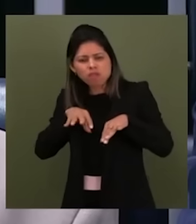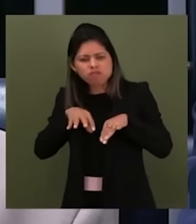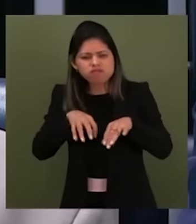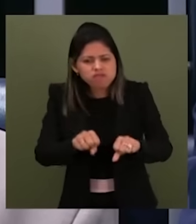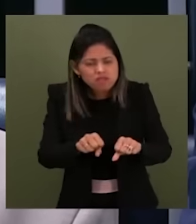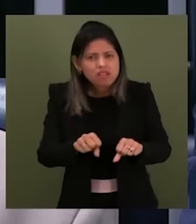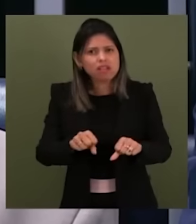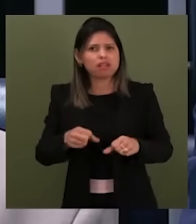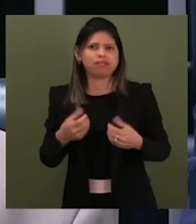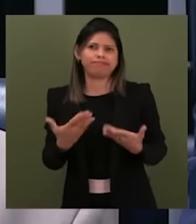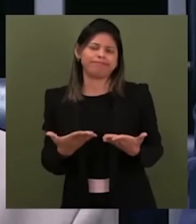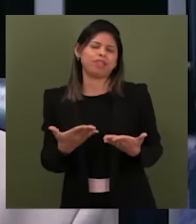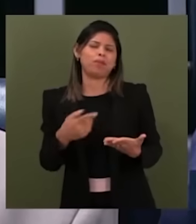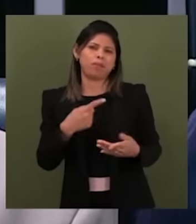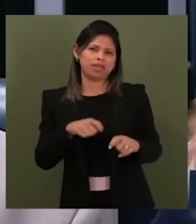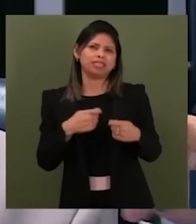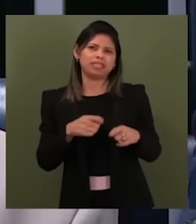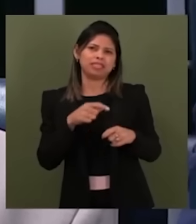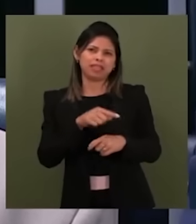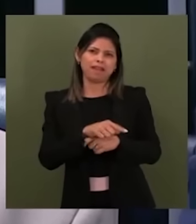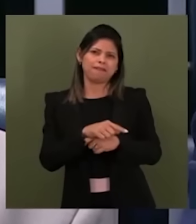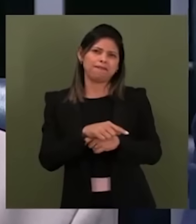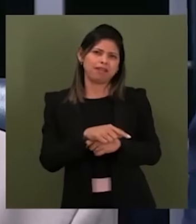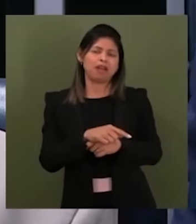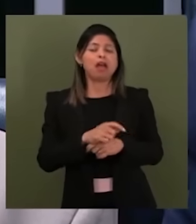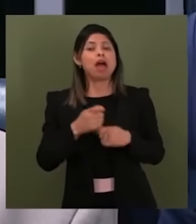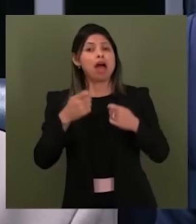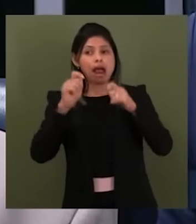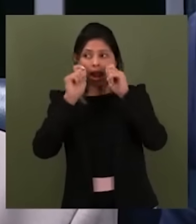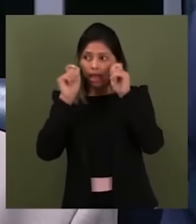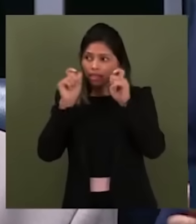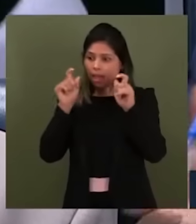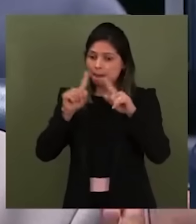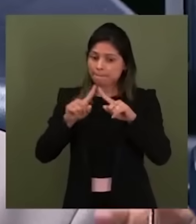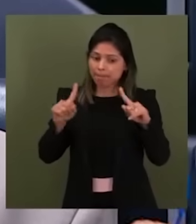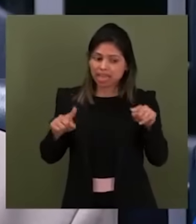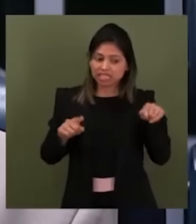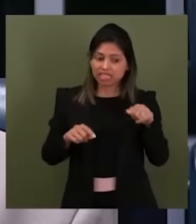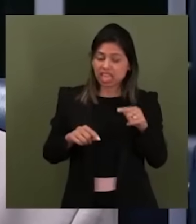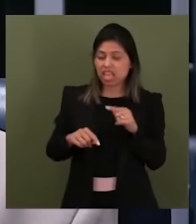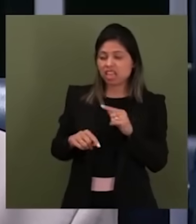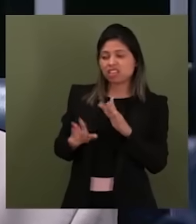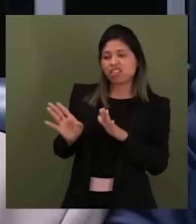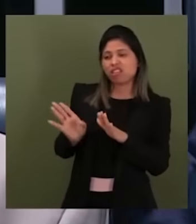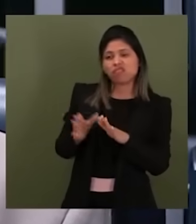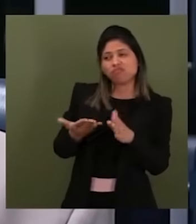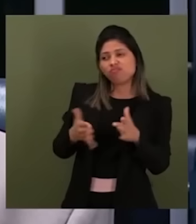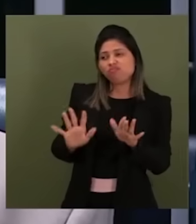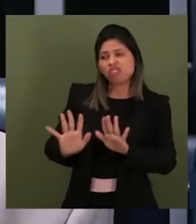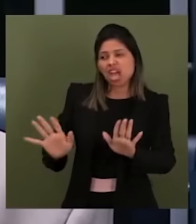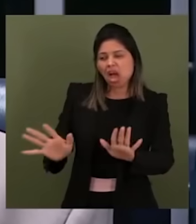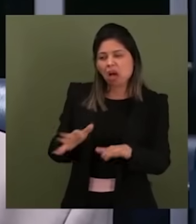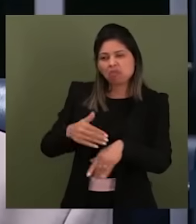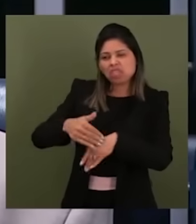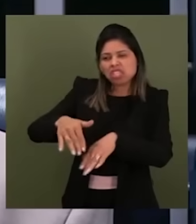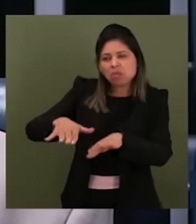autoridades. E eles tiraram isso, ou seja, passa a mão na cabeça de estuprador, de